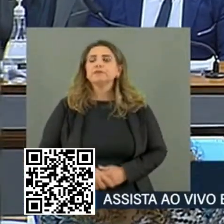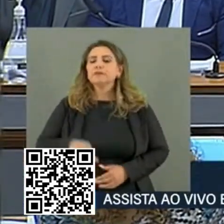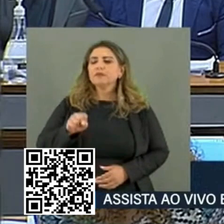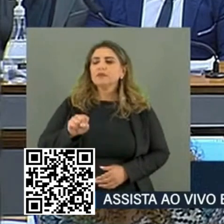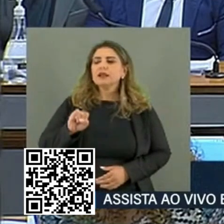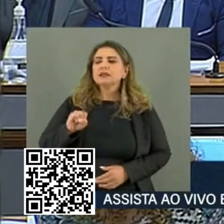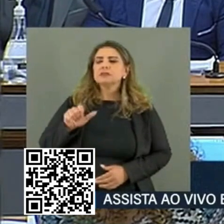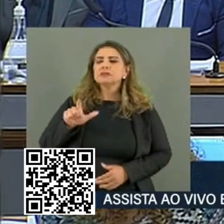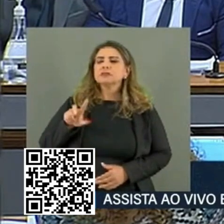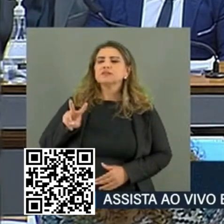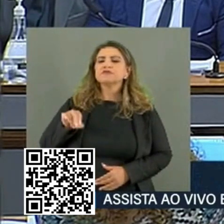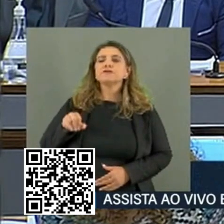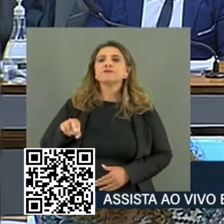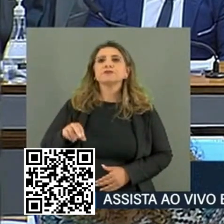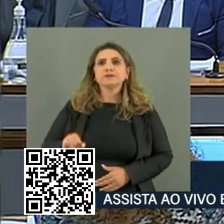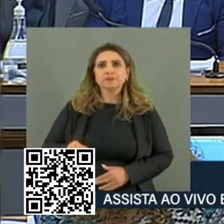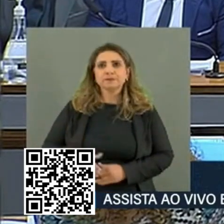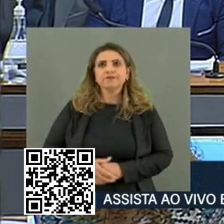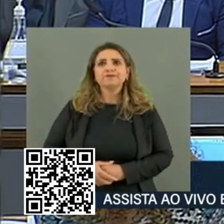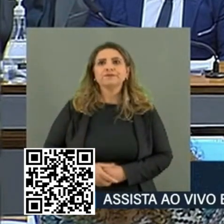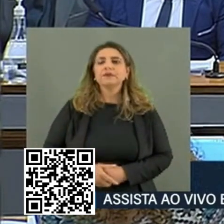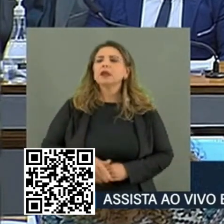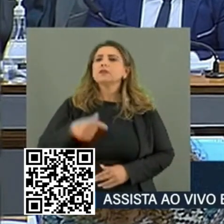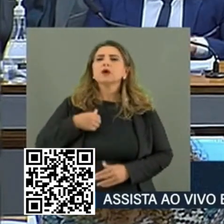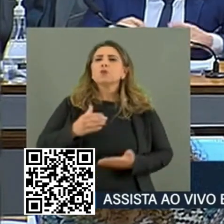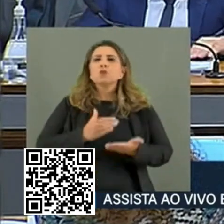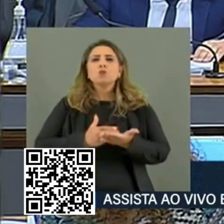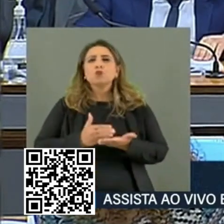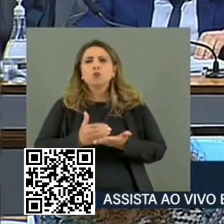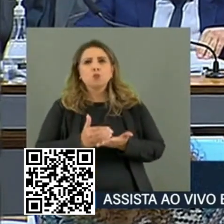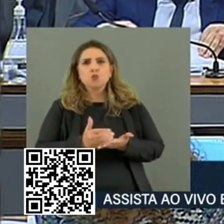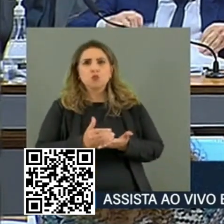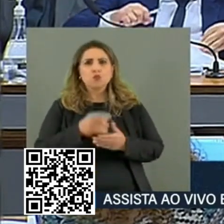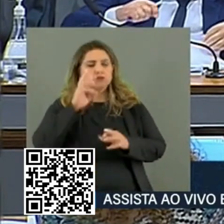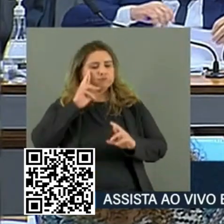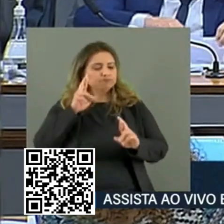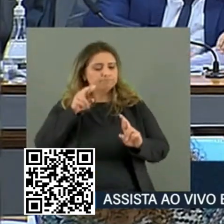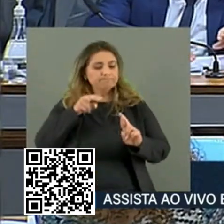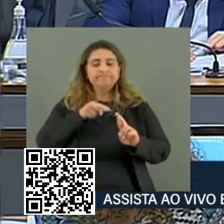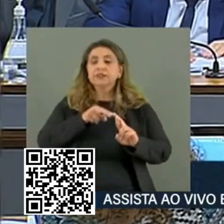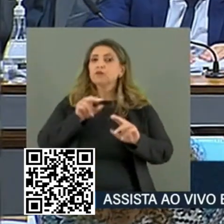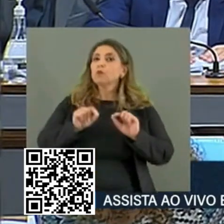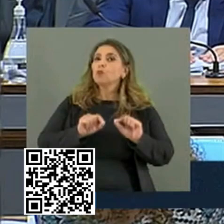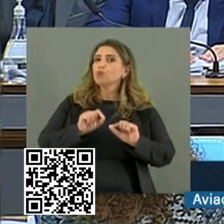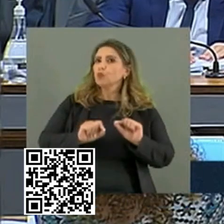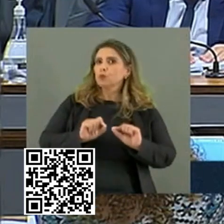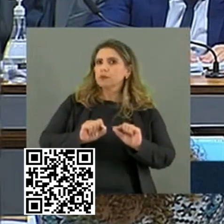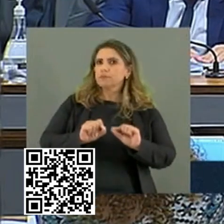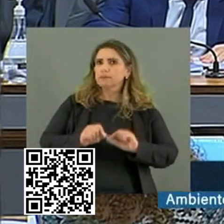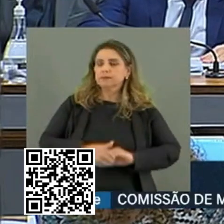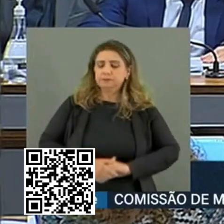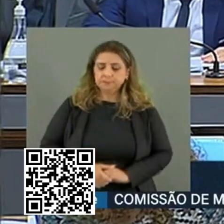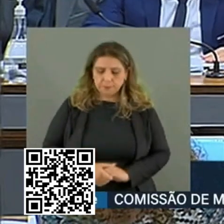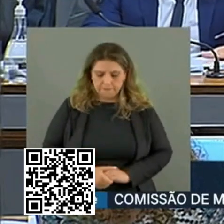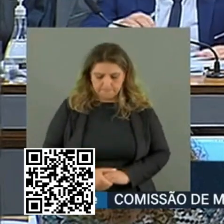Silvinei. Presidente, eu inicio fazendo uma referência a